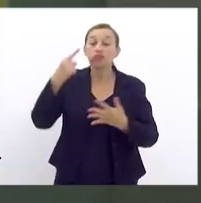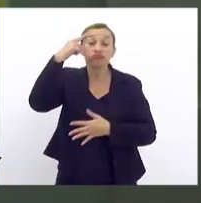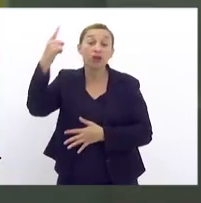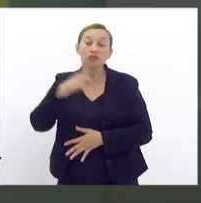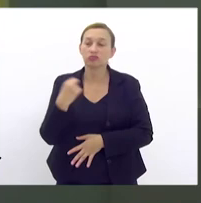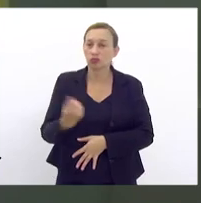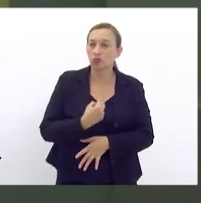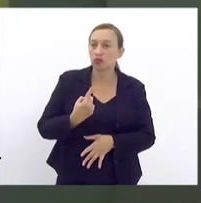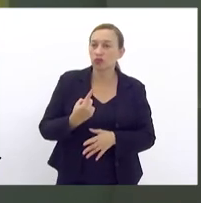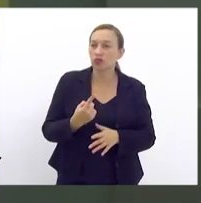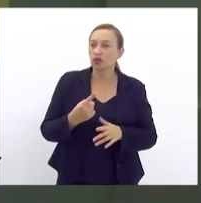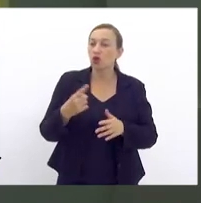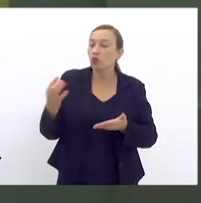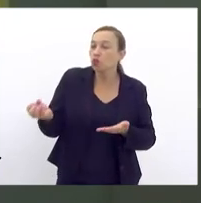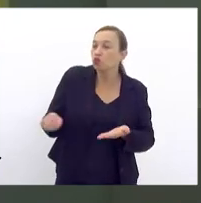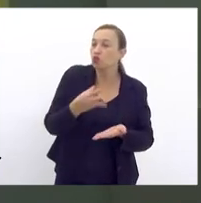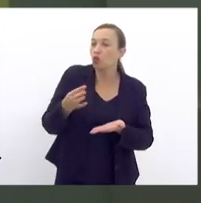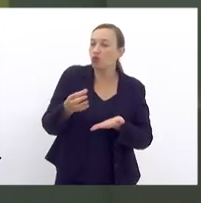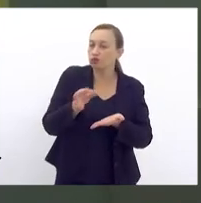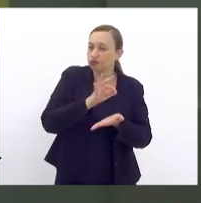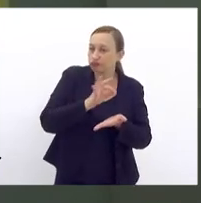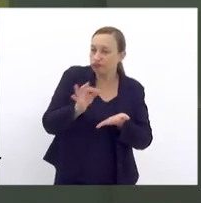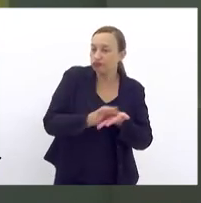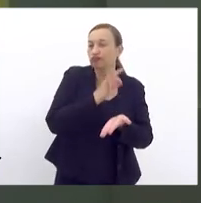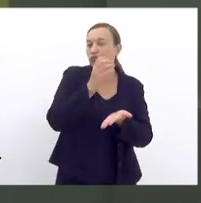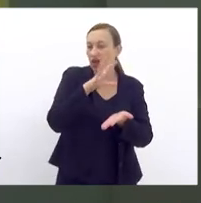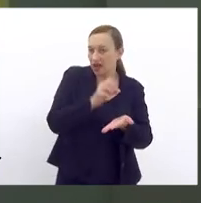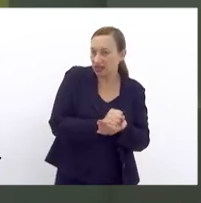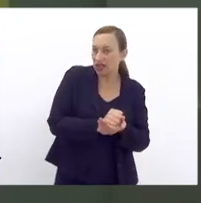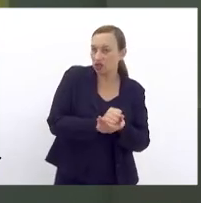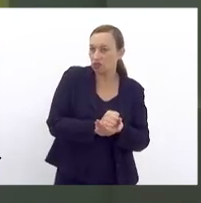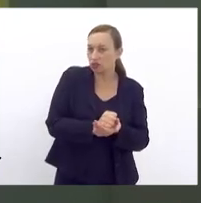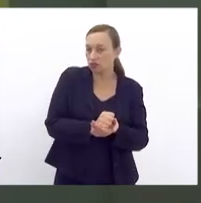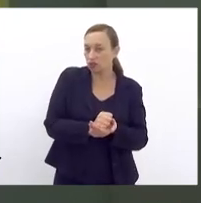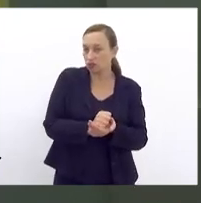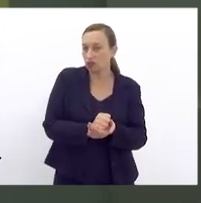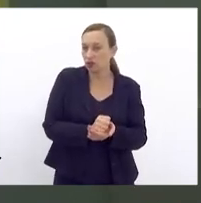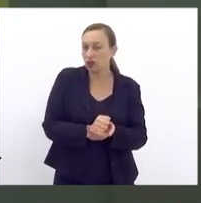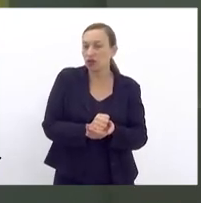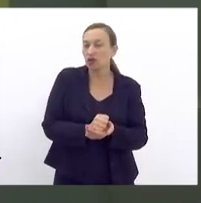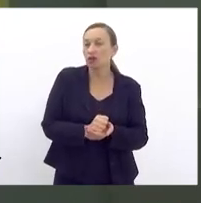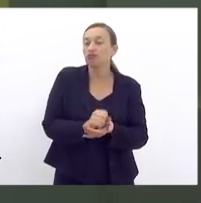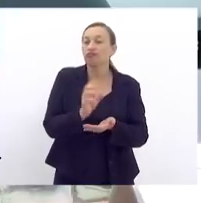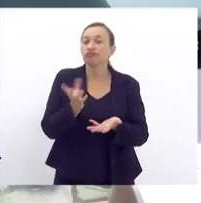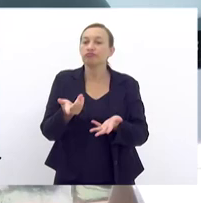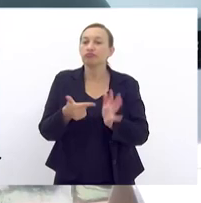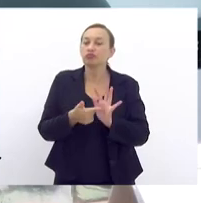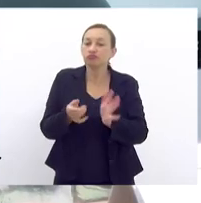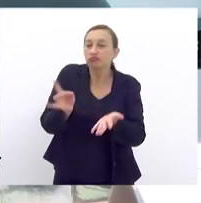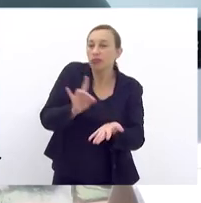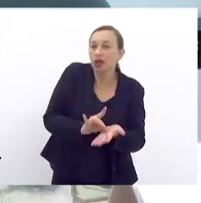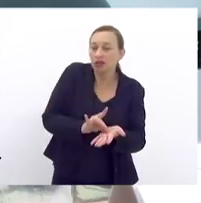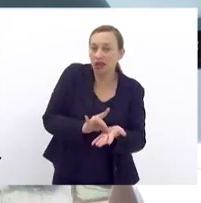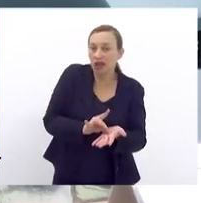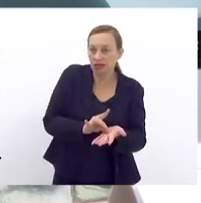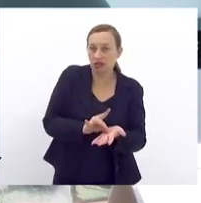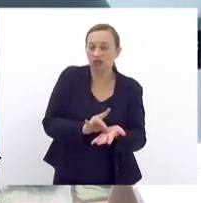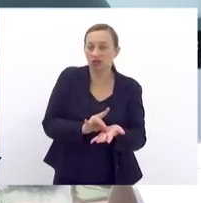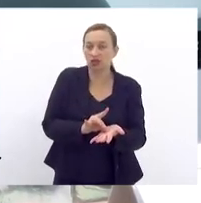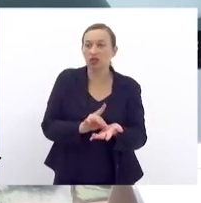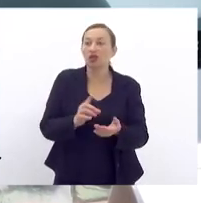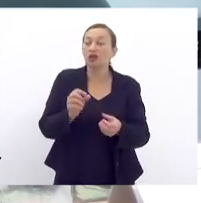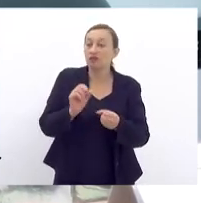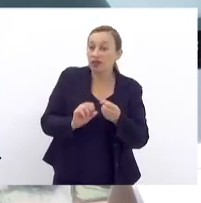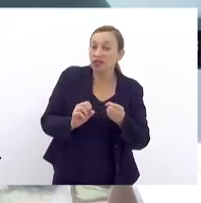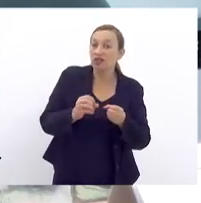atualizar esse cadastro obviamente de uma maneira é que seja o mais próximo da realidade possível feita nos municípios até nos bairros